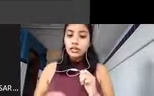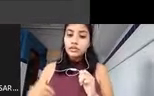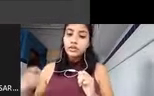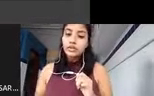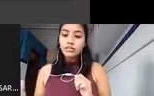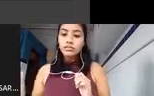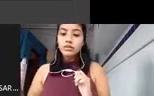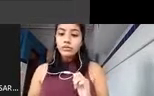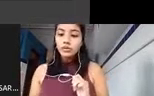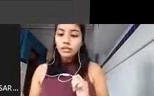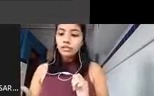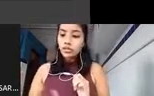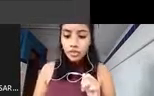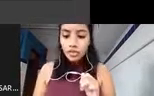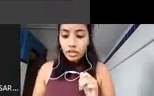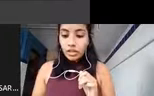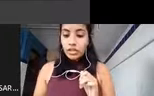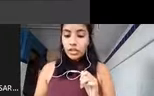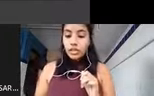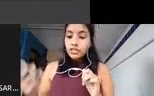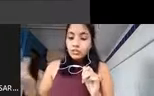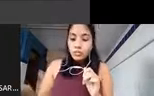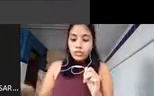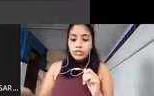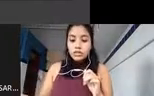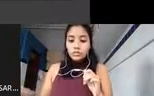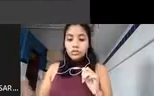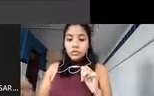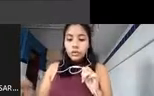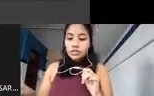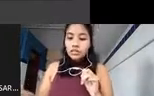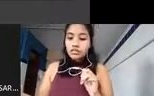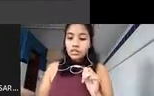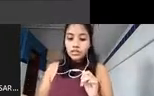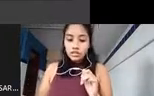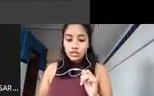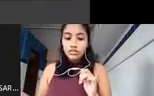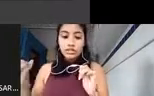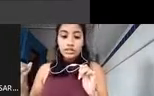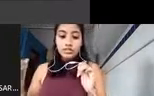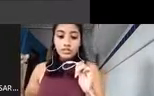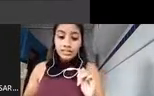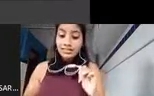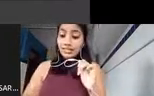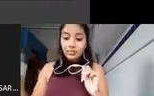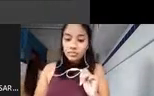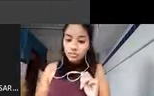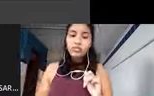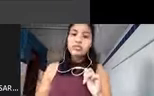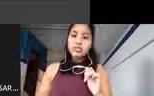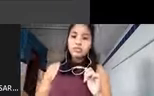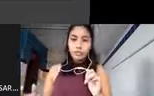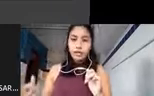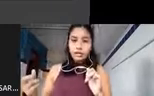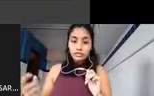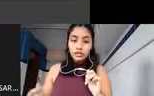território entrecortado por leitos. Resta a população mais pobre ocupar terrenos alagadiços em áreas de várzea que não